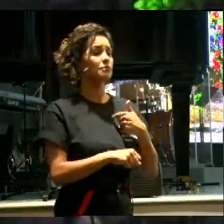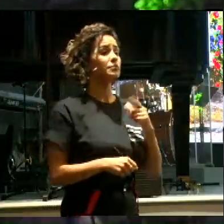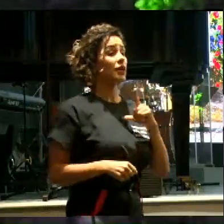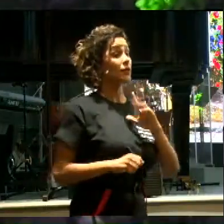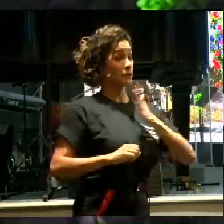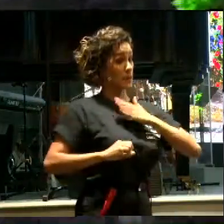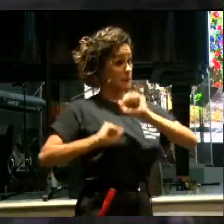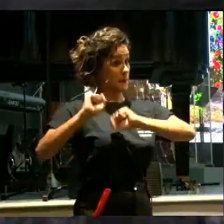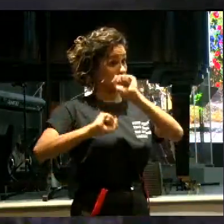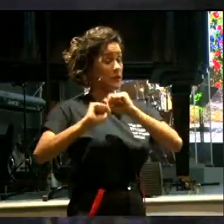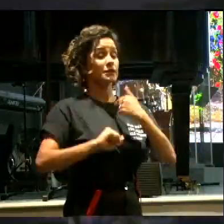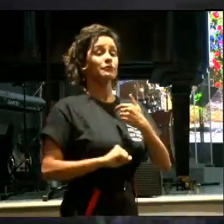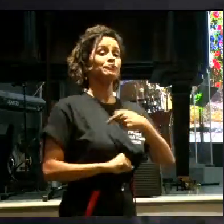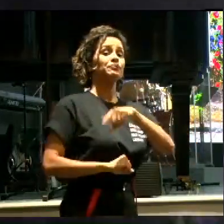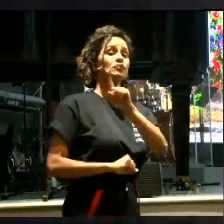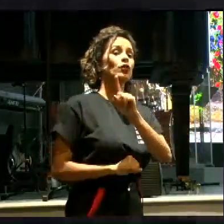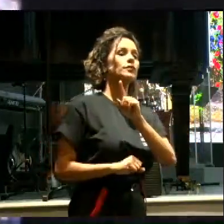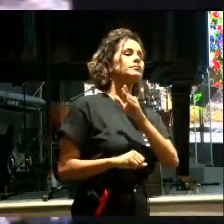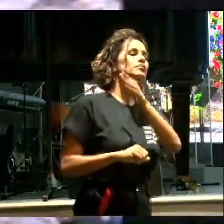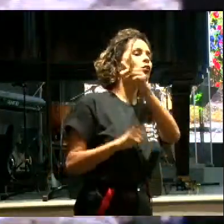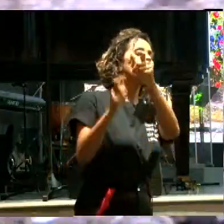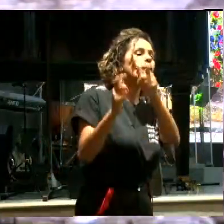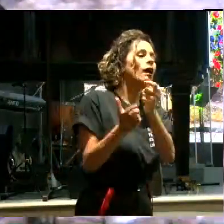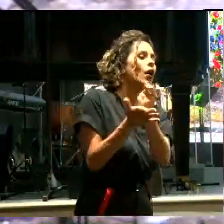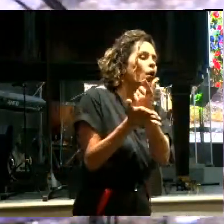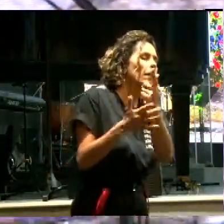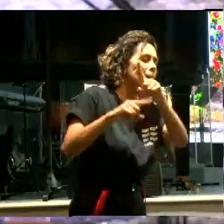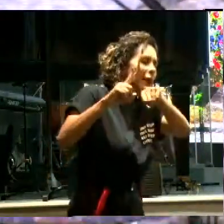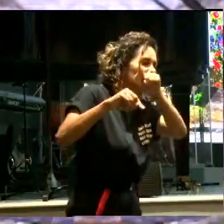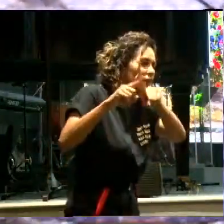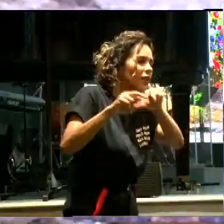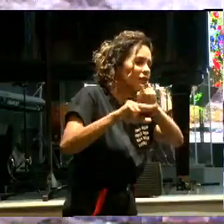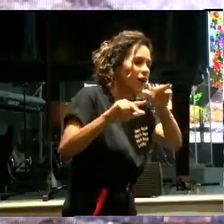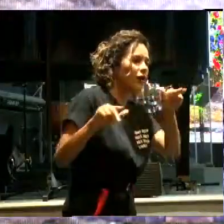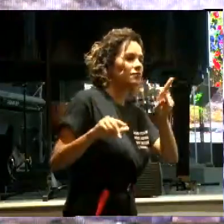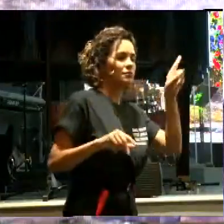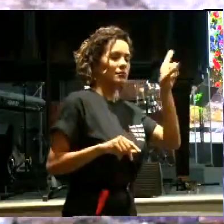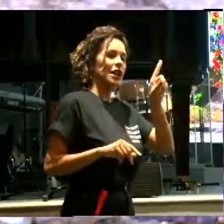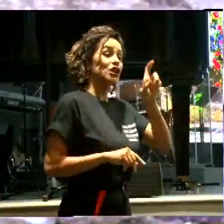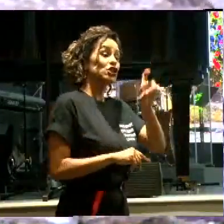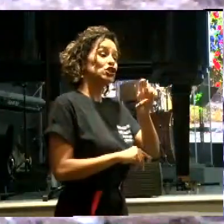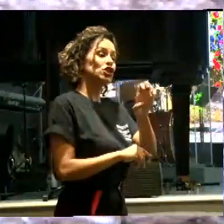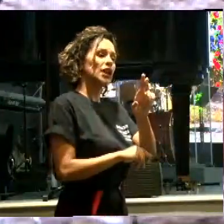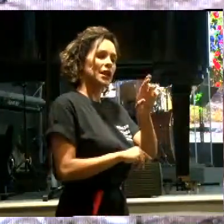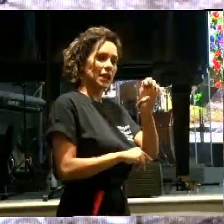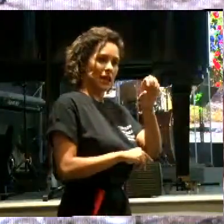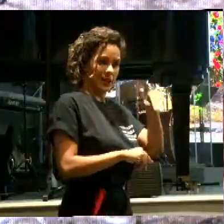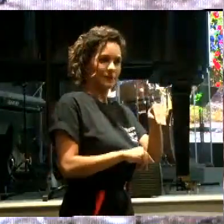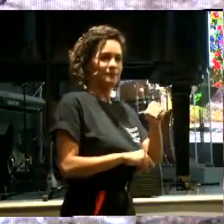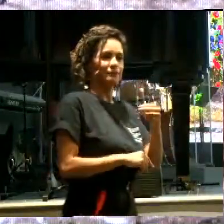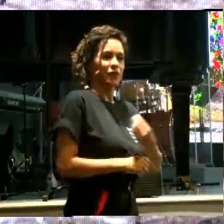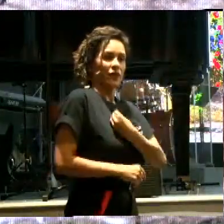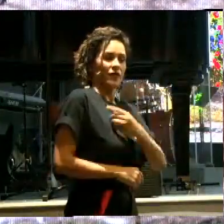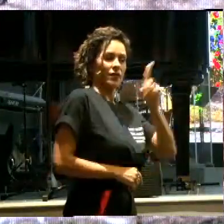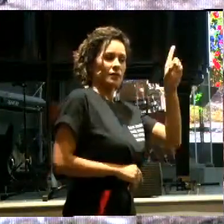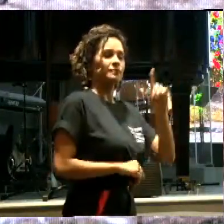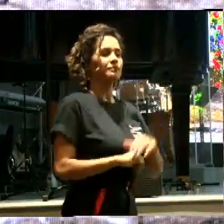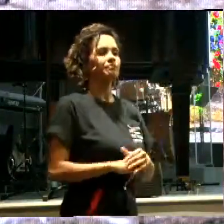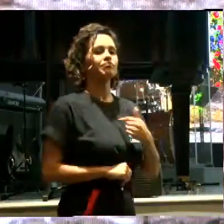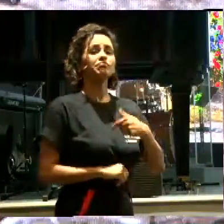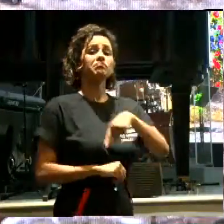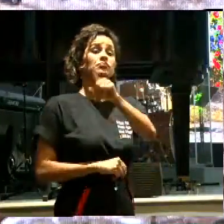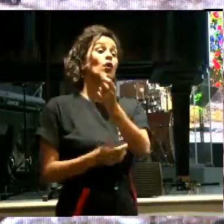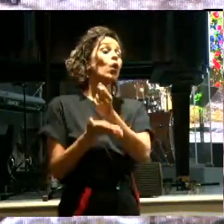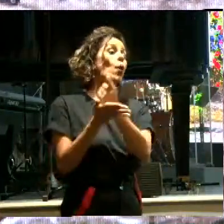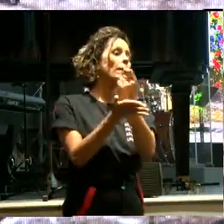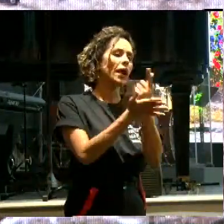morando num lugarzinho pequeno, que eu e Cláudio moramos lá em Xerém, somos nascidos e criados lá. Eu saí para comprar